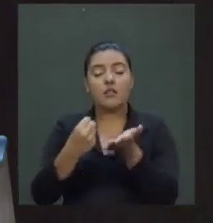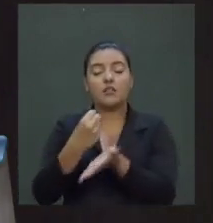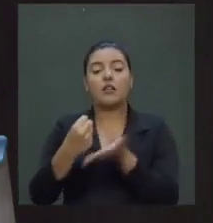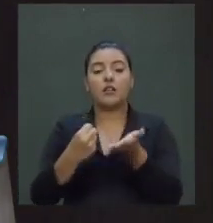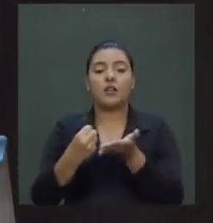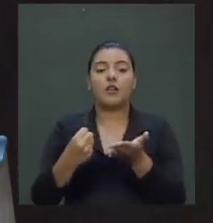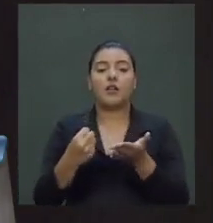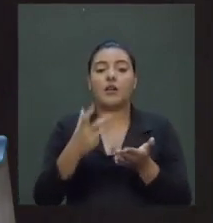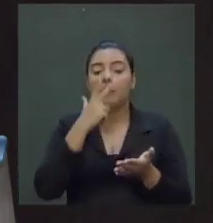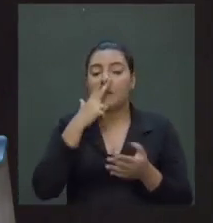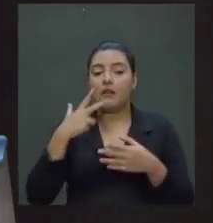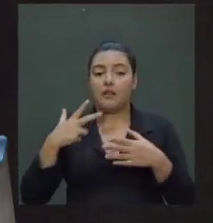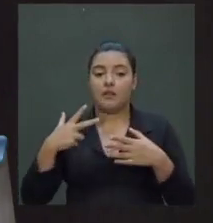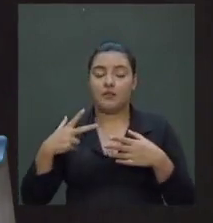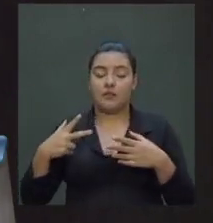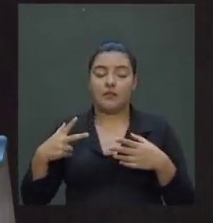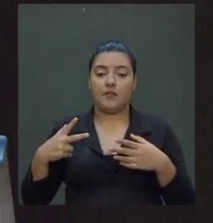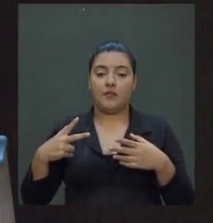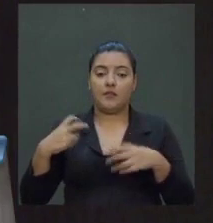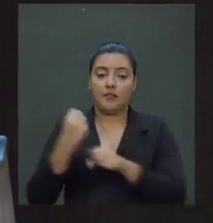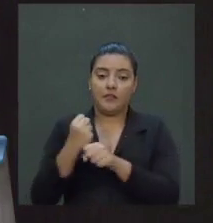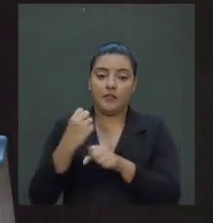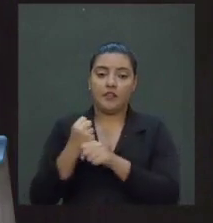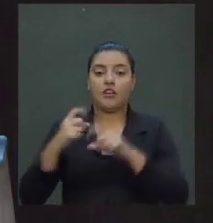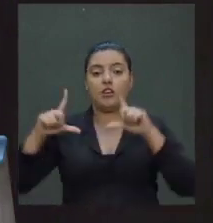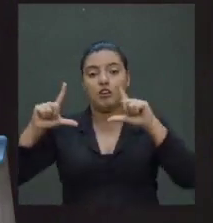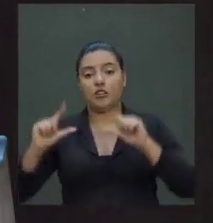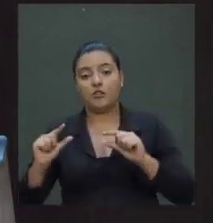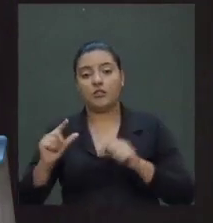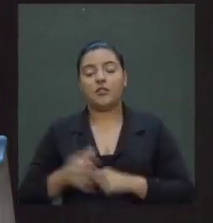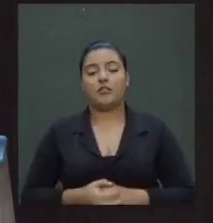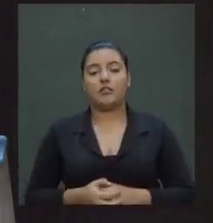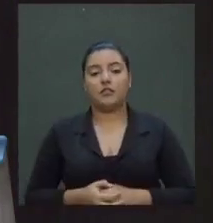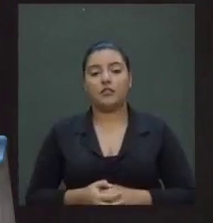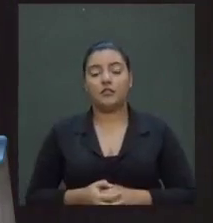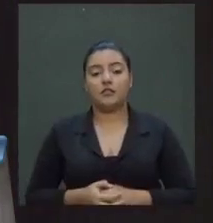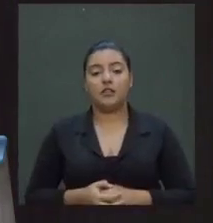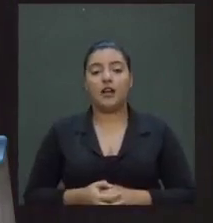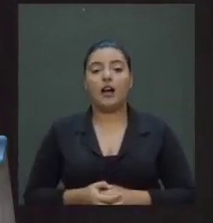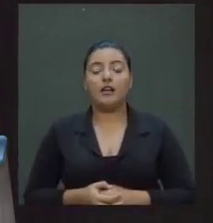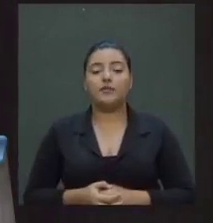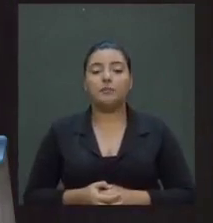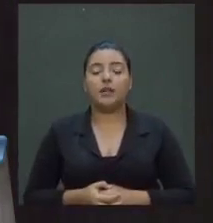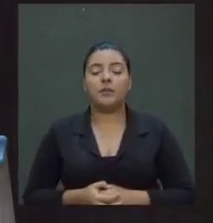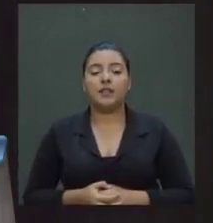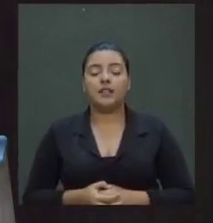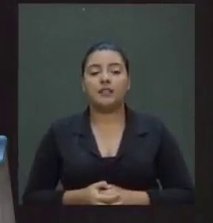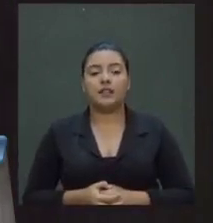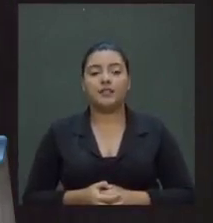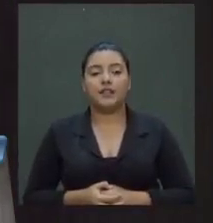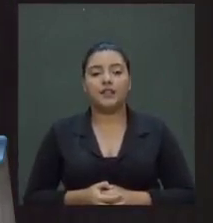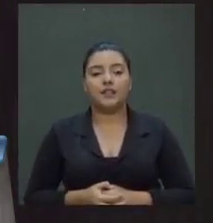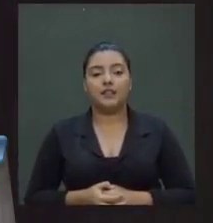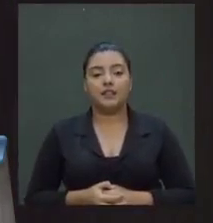guerra fiscal. Redução de tributos para atração de investimentos.